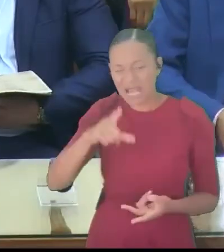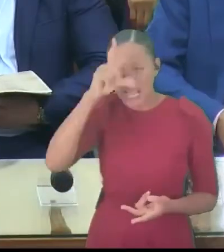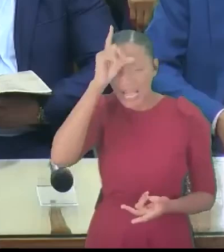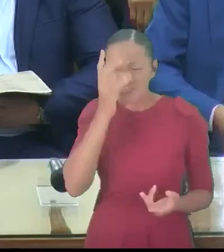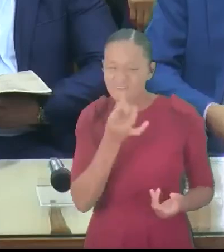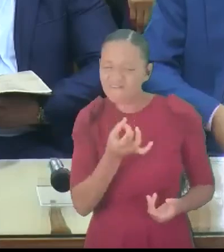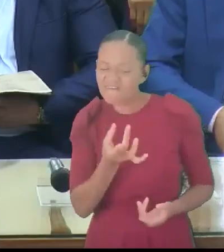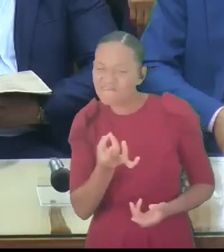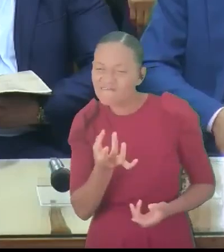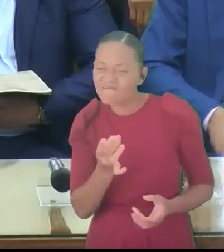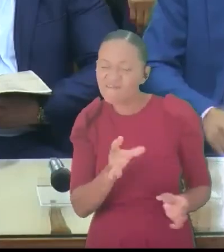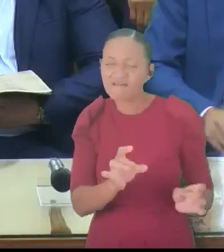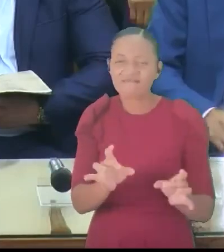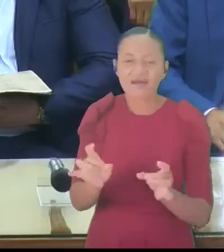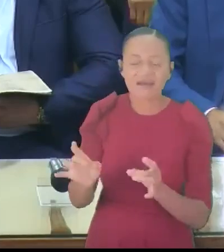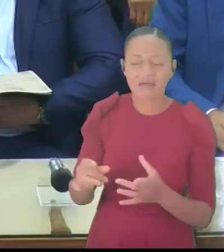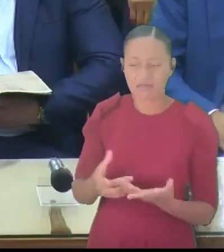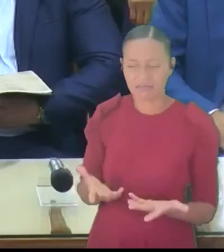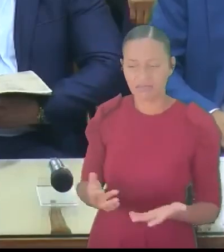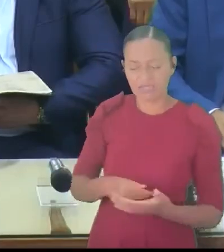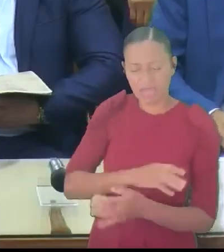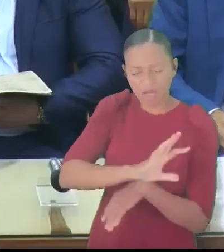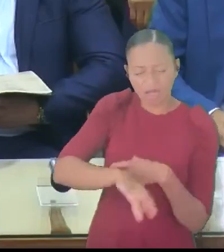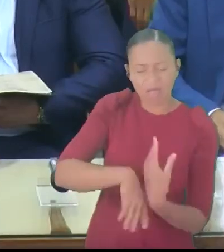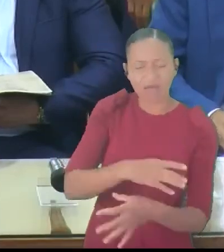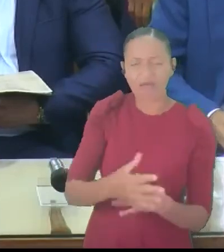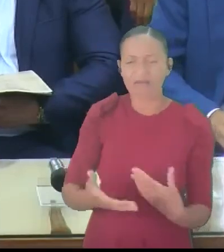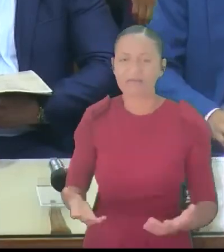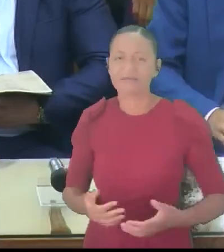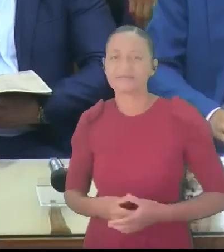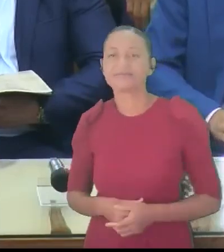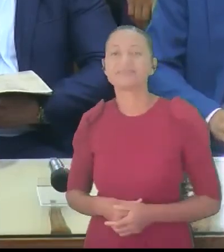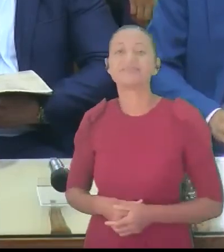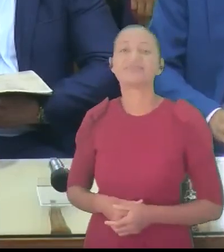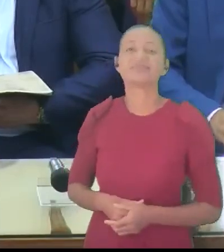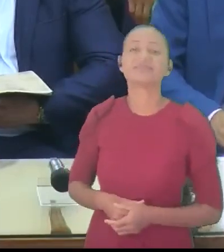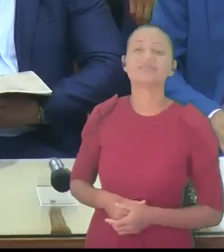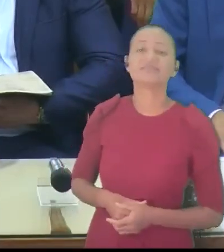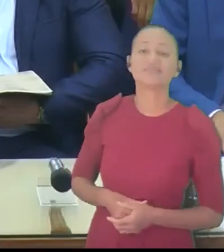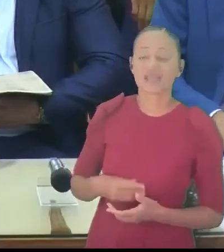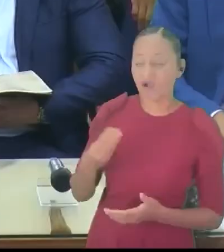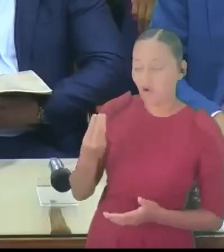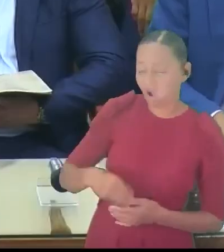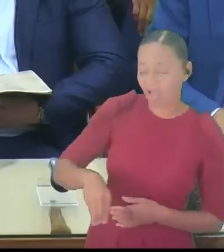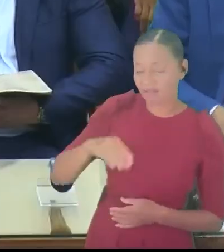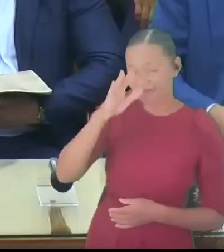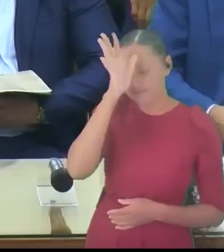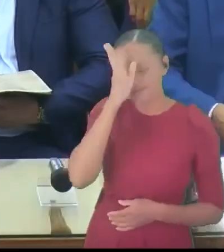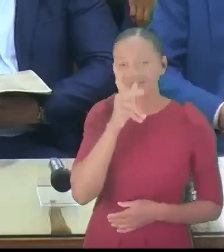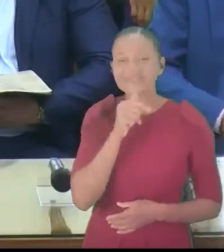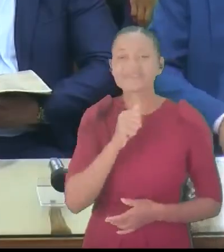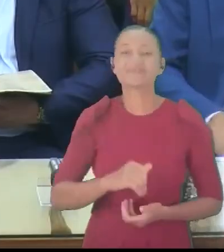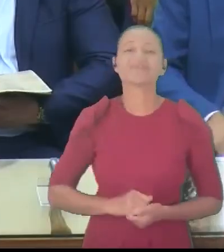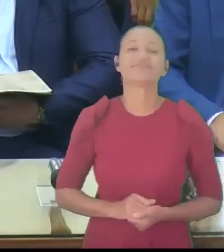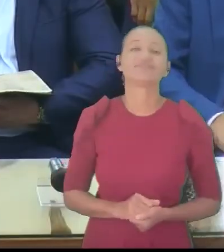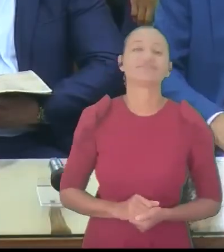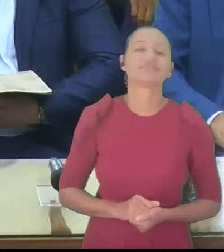preso? Desordeiro. Quem é preso? Me ajudem. Bandido. Ladrão de galinha.